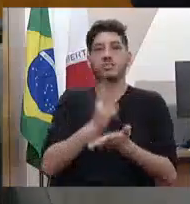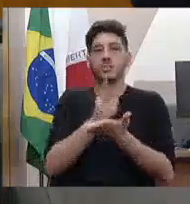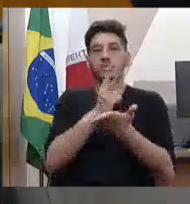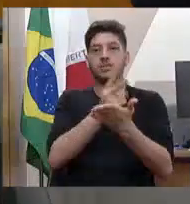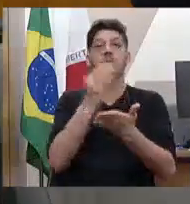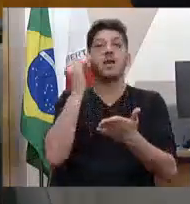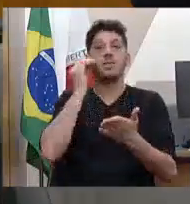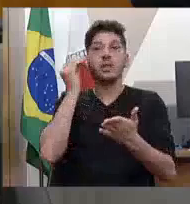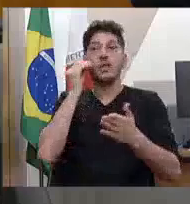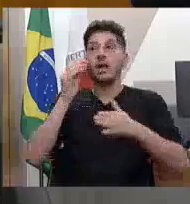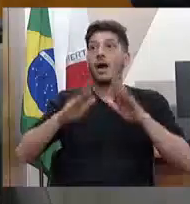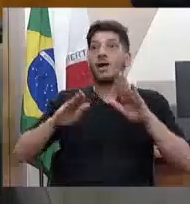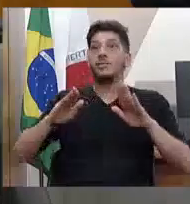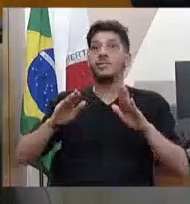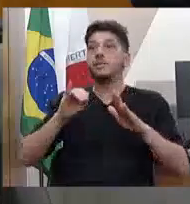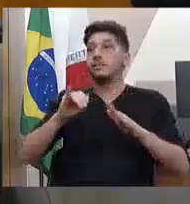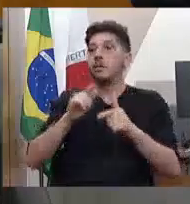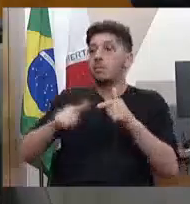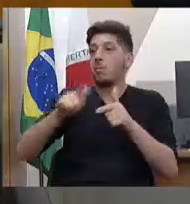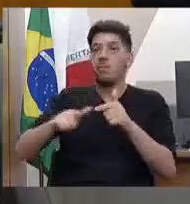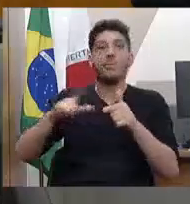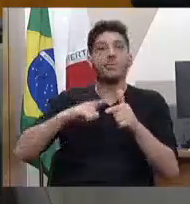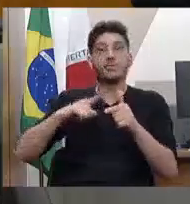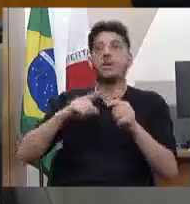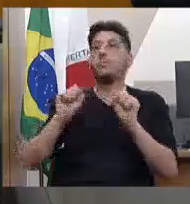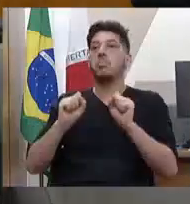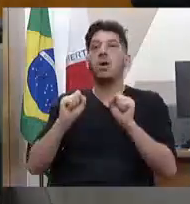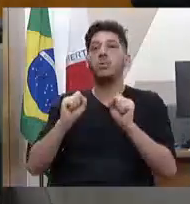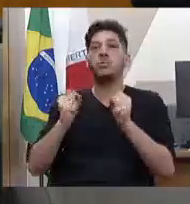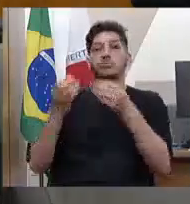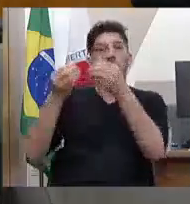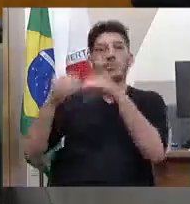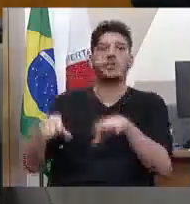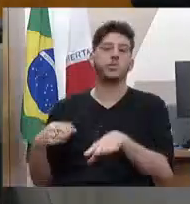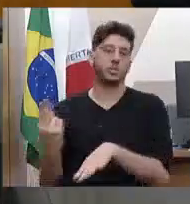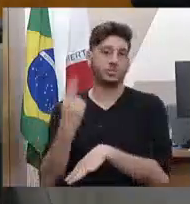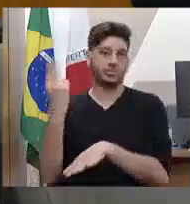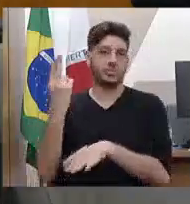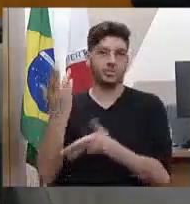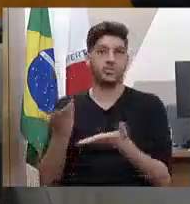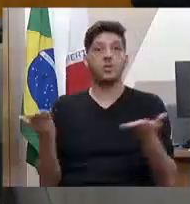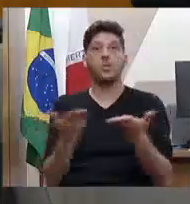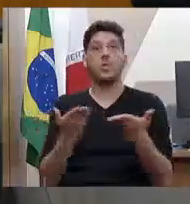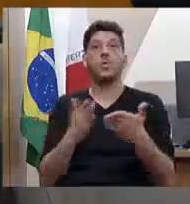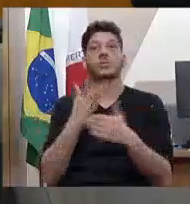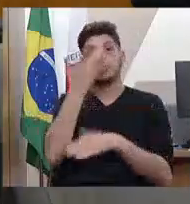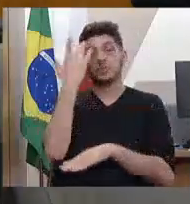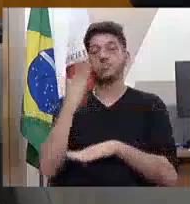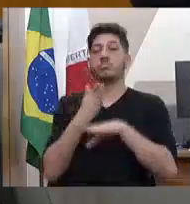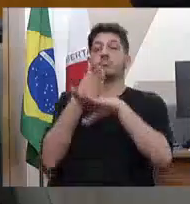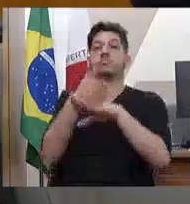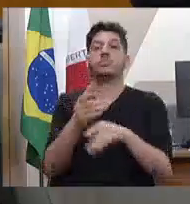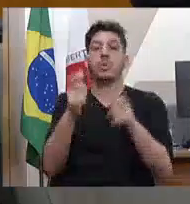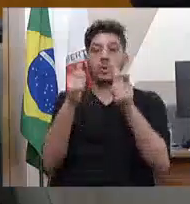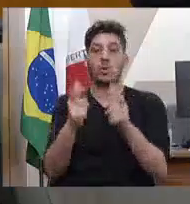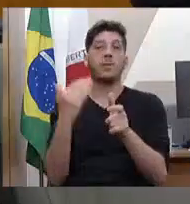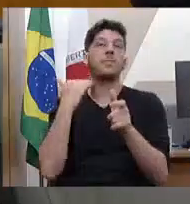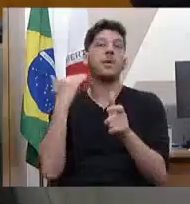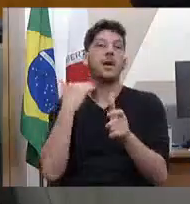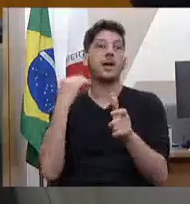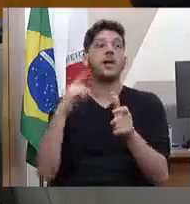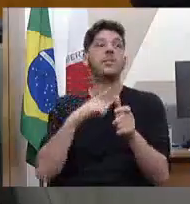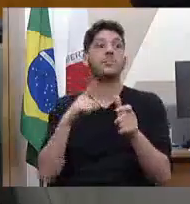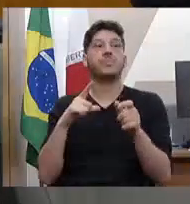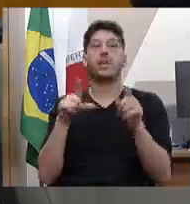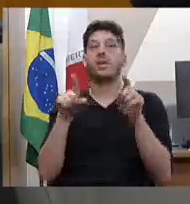destruindo todo o trabalho dele então hoje a pessoa que vai numa agência bancária ela vai ser atendida por um